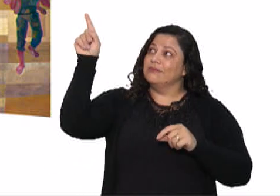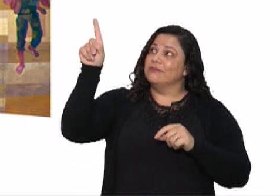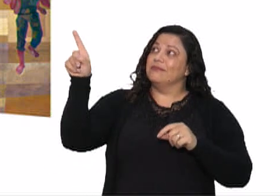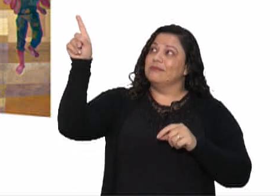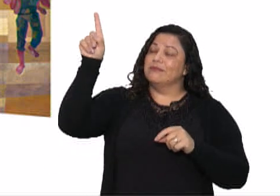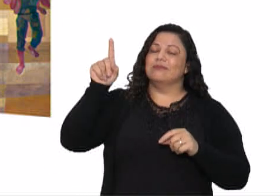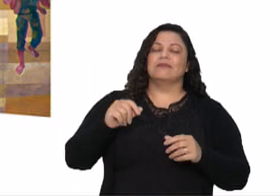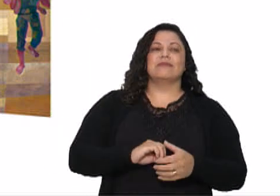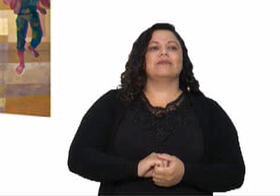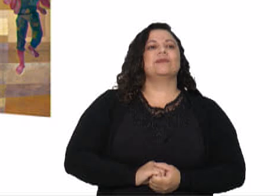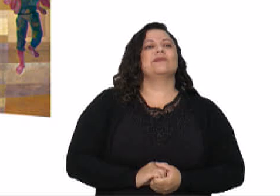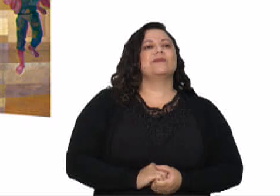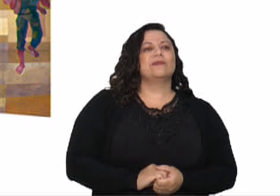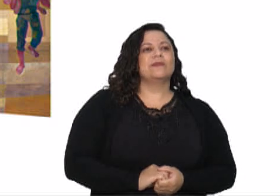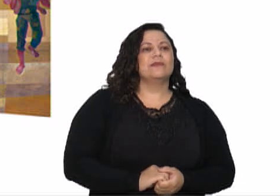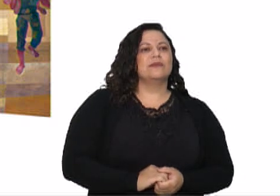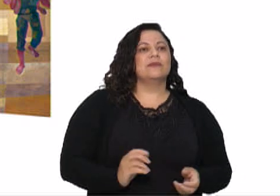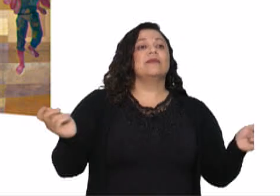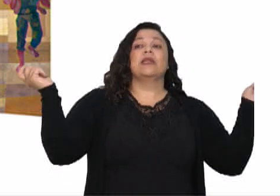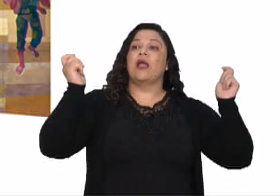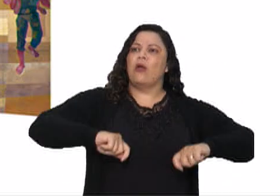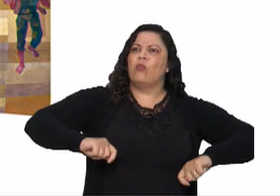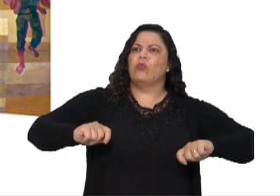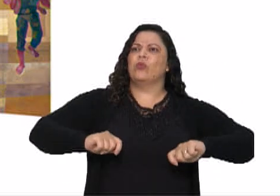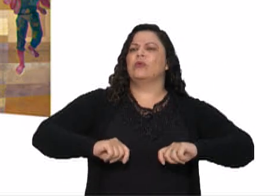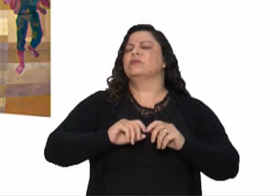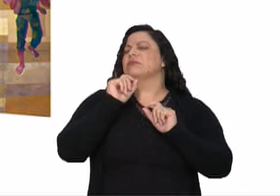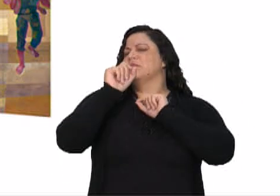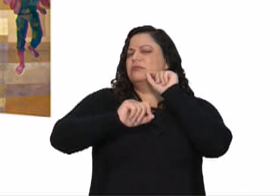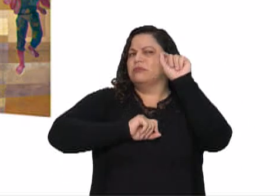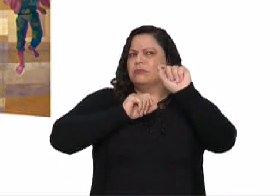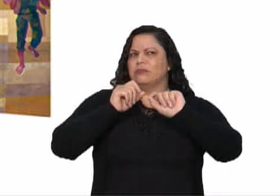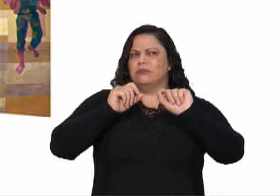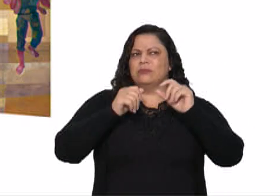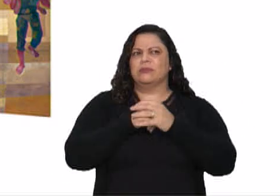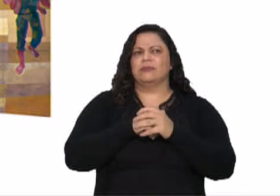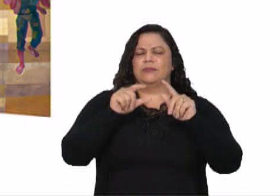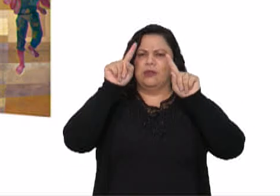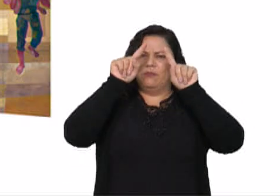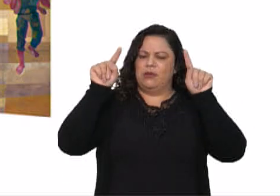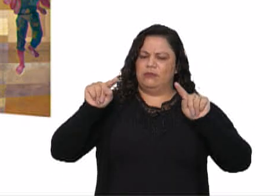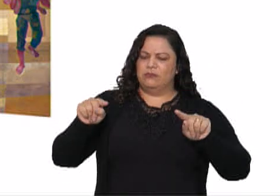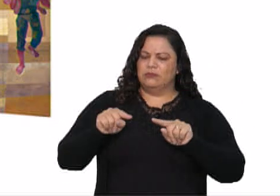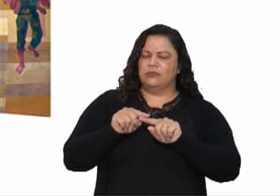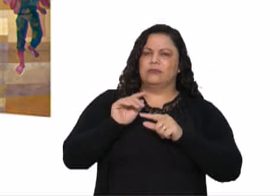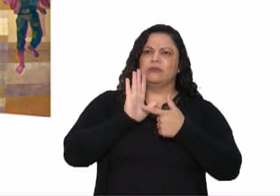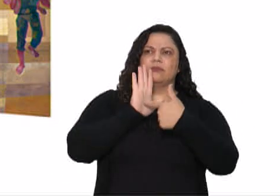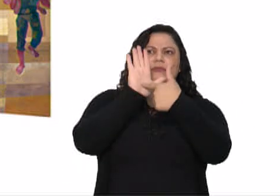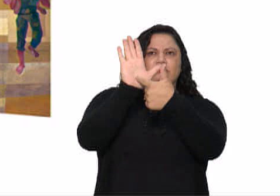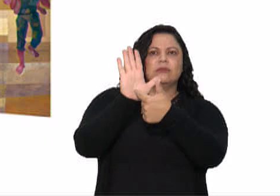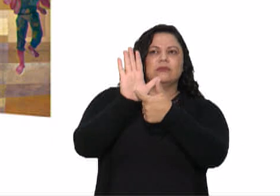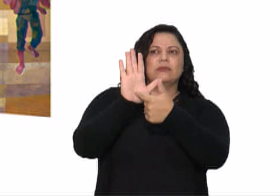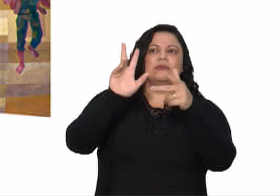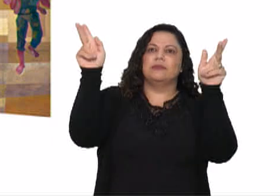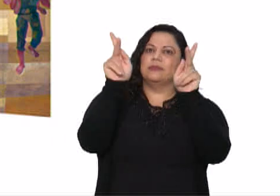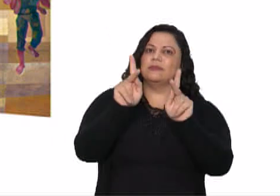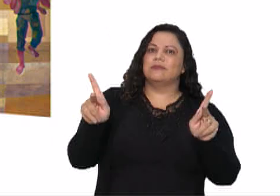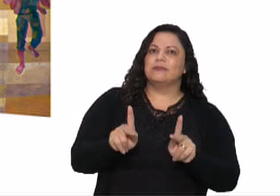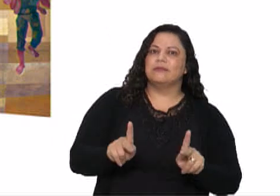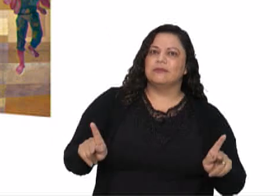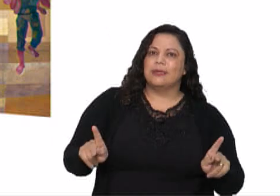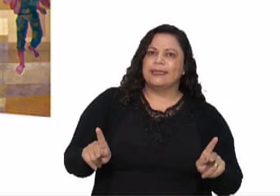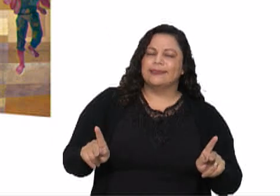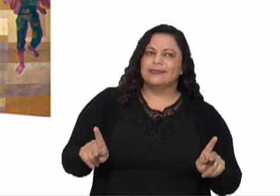ali. Esse foi um dos elementos escolhidos por Portinari para representar a paz. né? Então, quando a